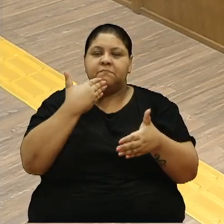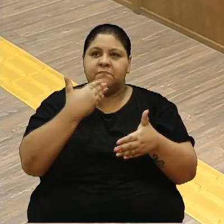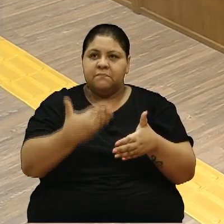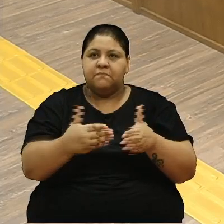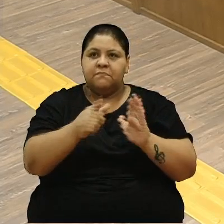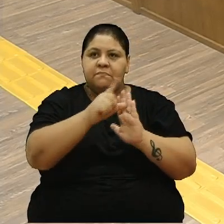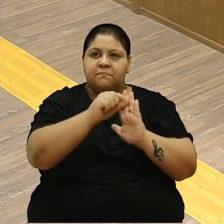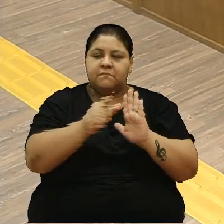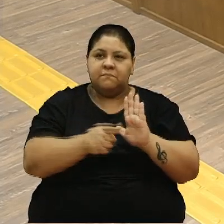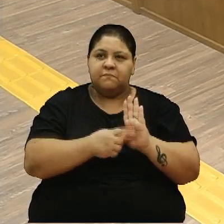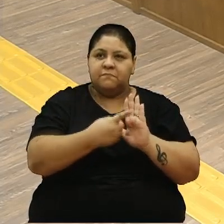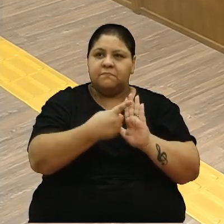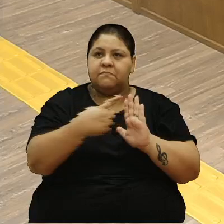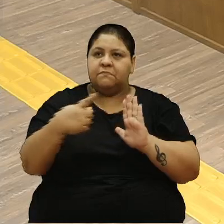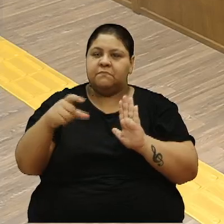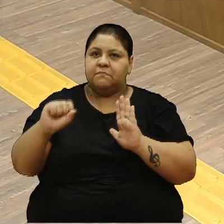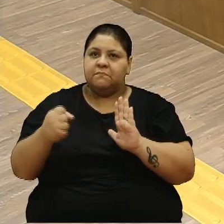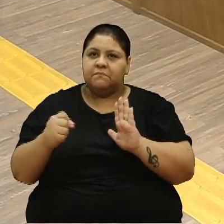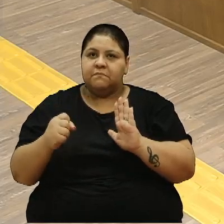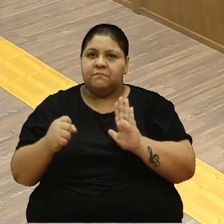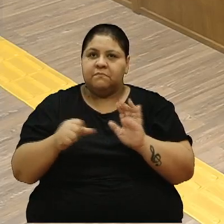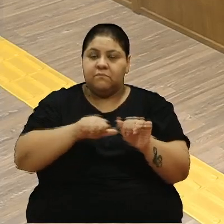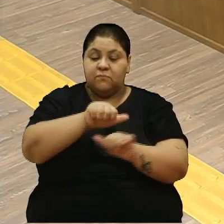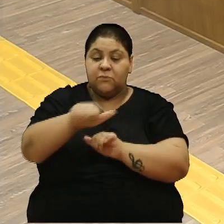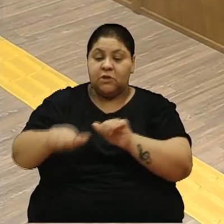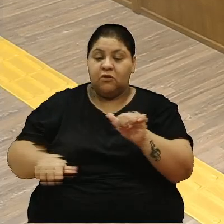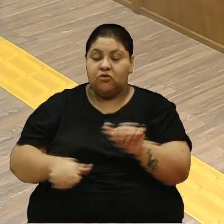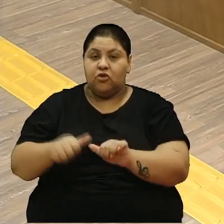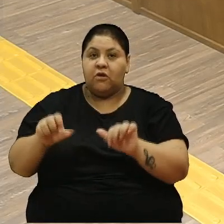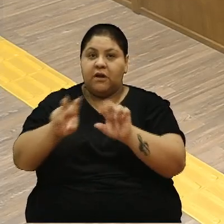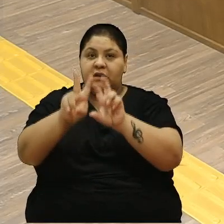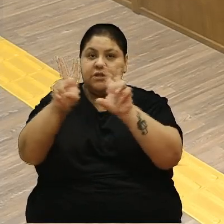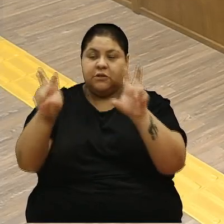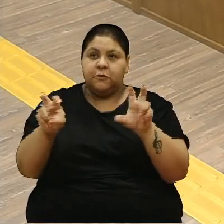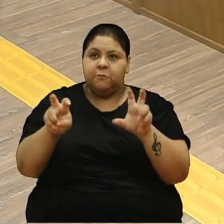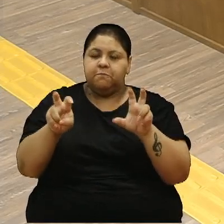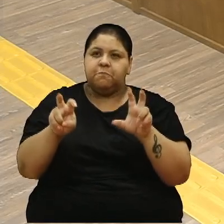artigo 118, inversão de pauta